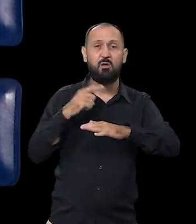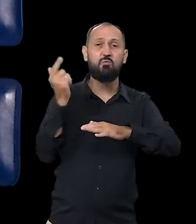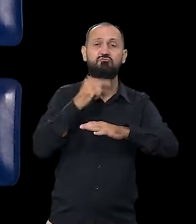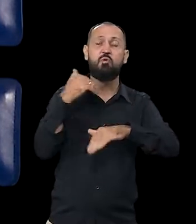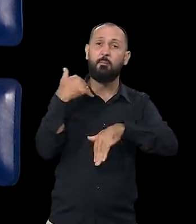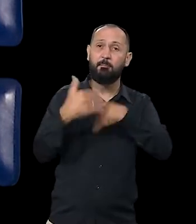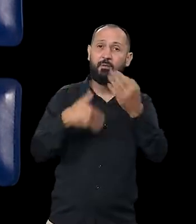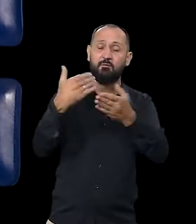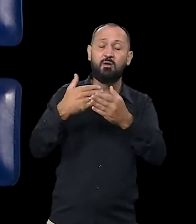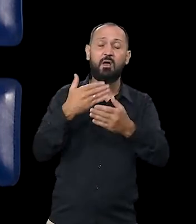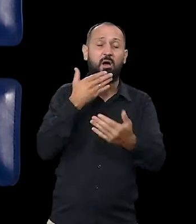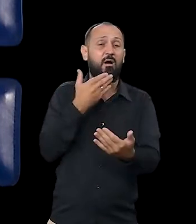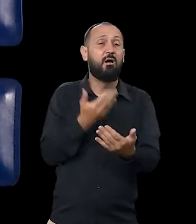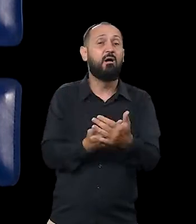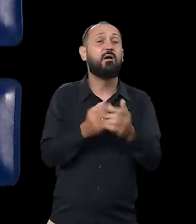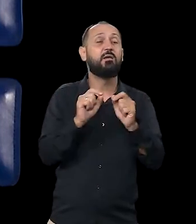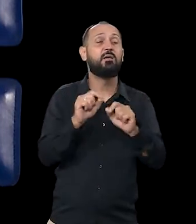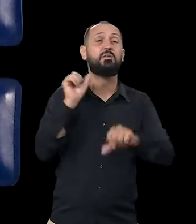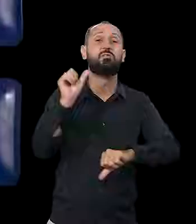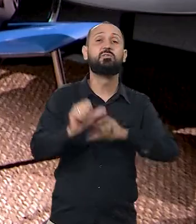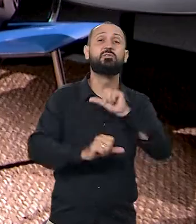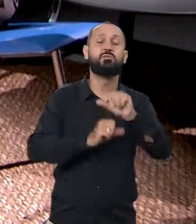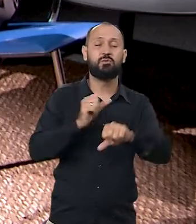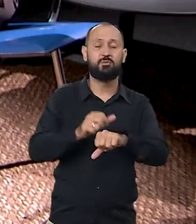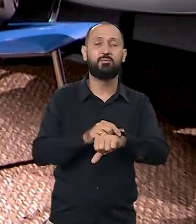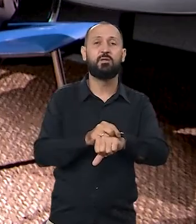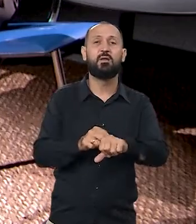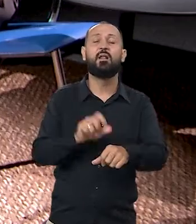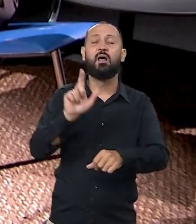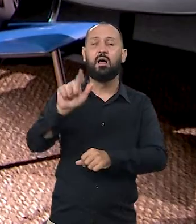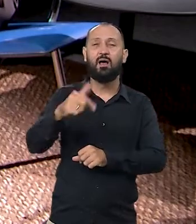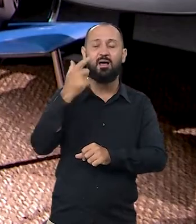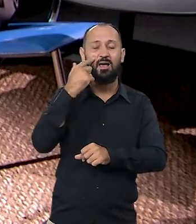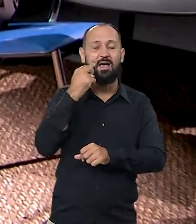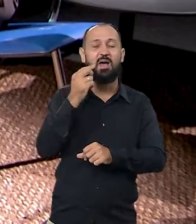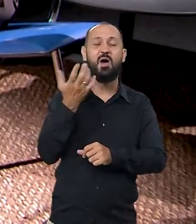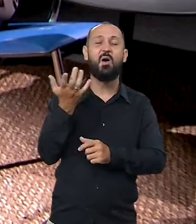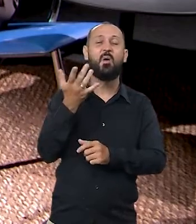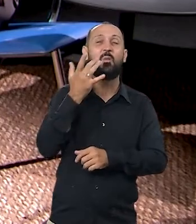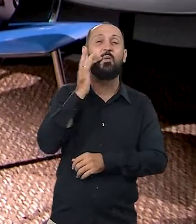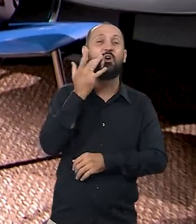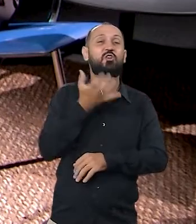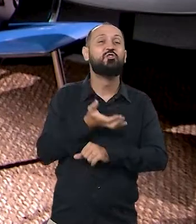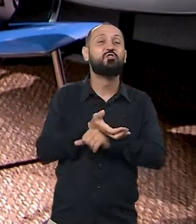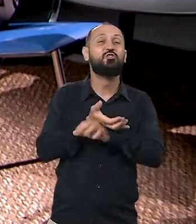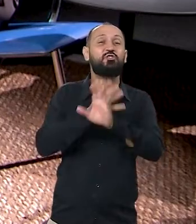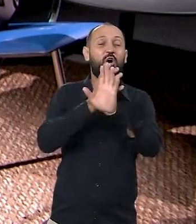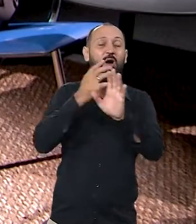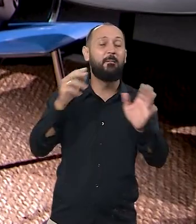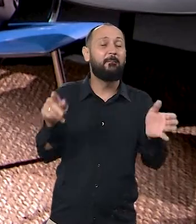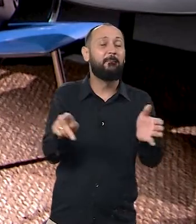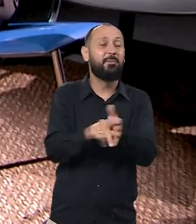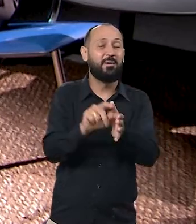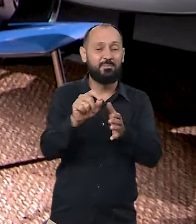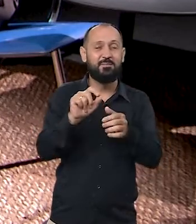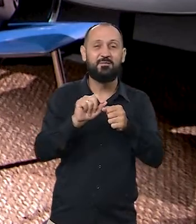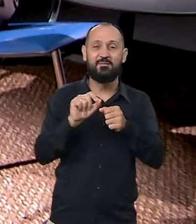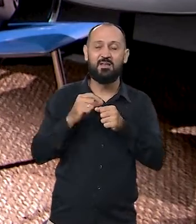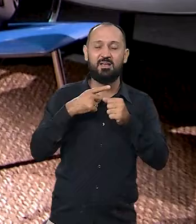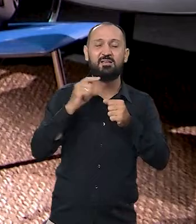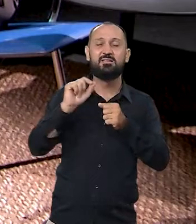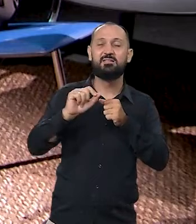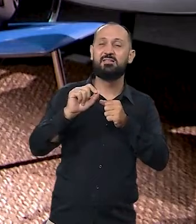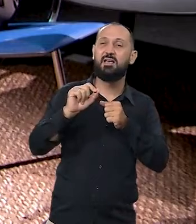uma evolução tão impressionante que passou a ser uma pérola, né, uma joia do governo do Estado. E me levou a